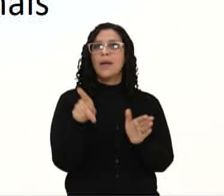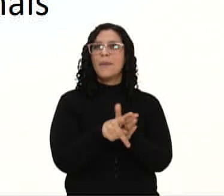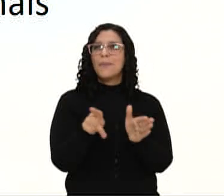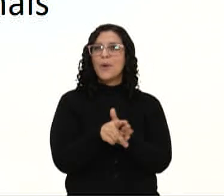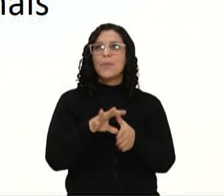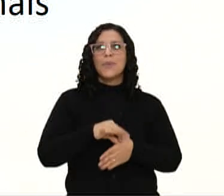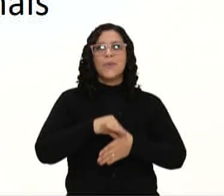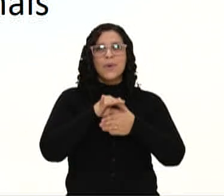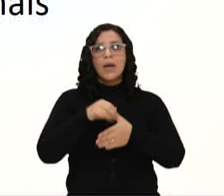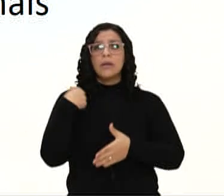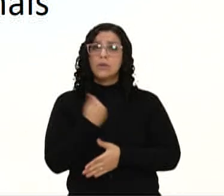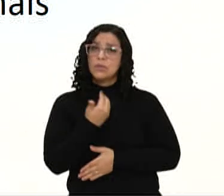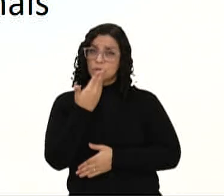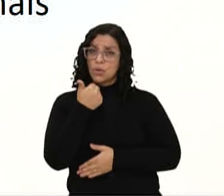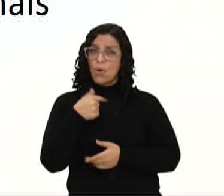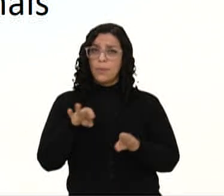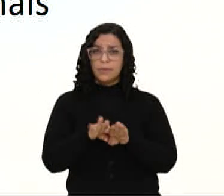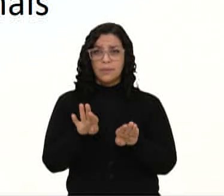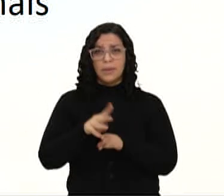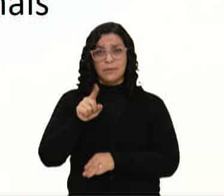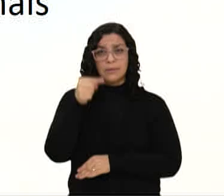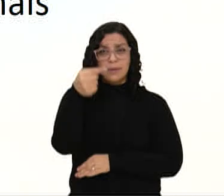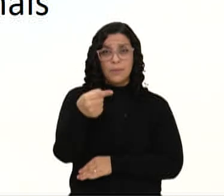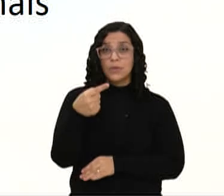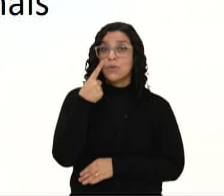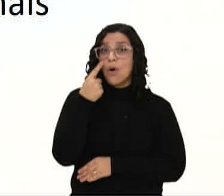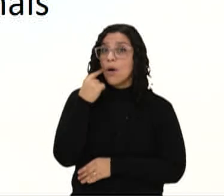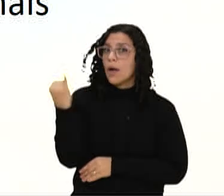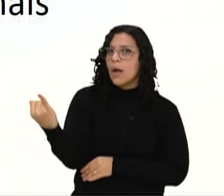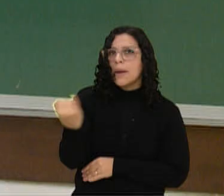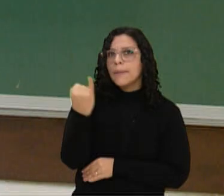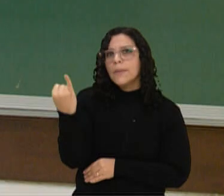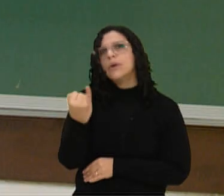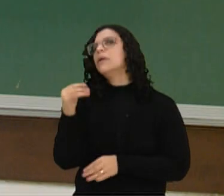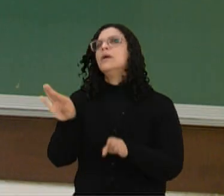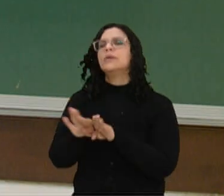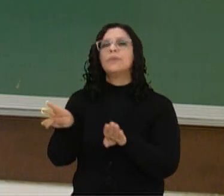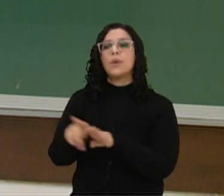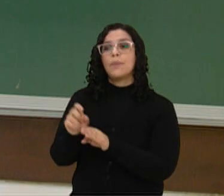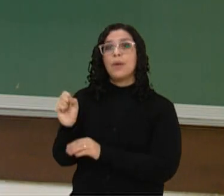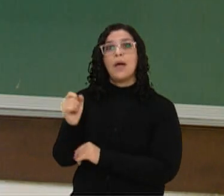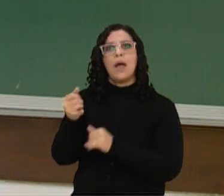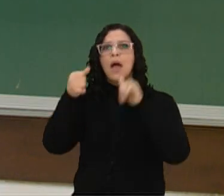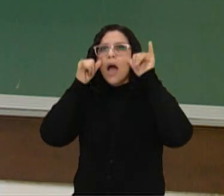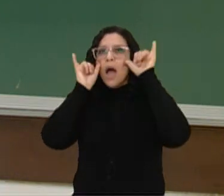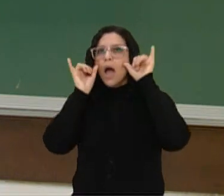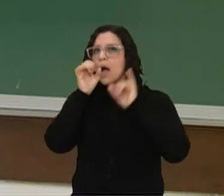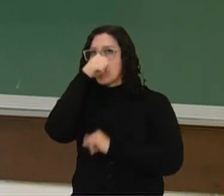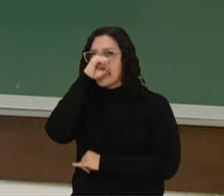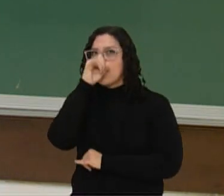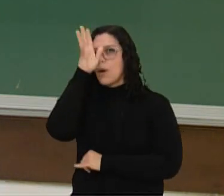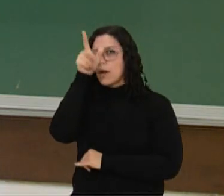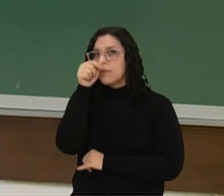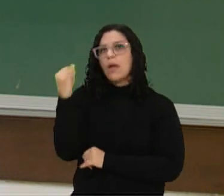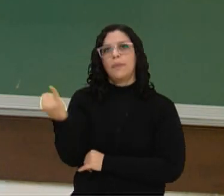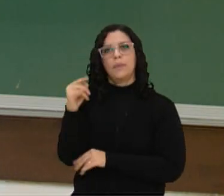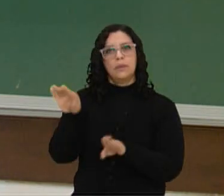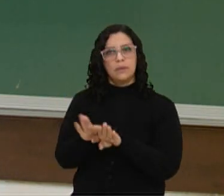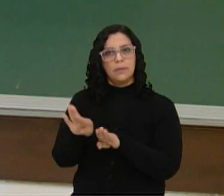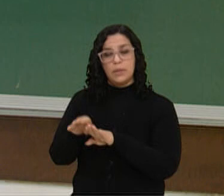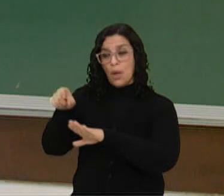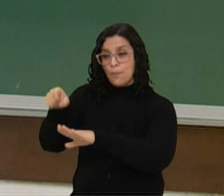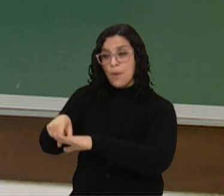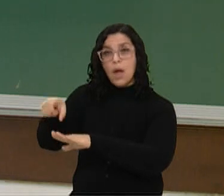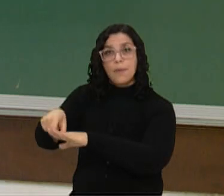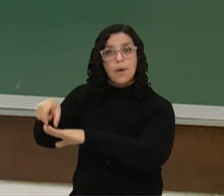de carne que é consumida pela população. Vejam o quanto é importante a atividade de pecuária também. Então, da agricultura vem a